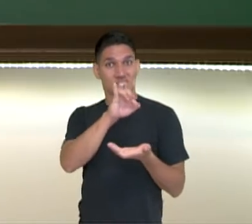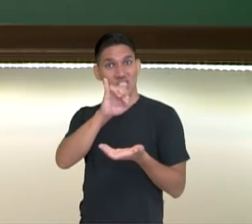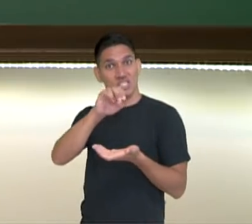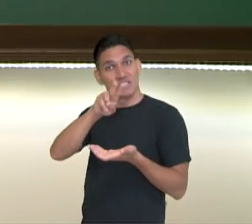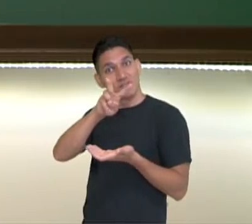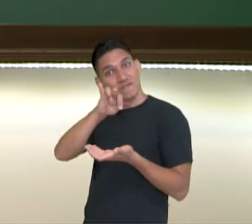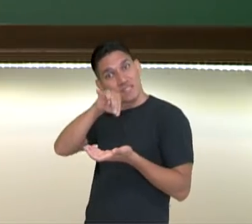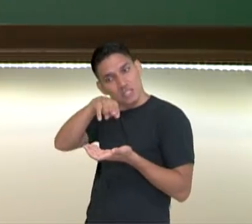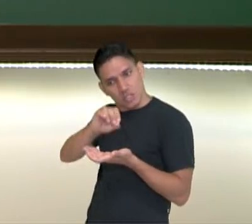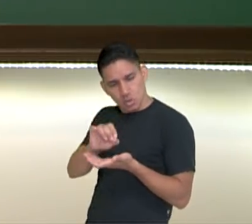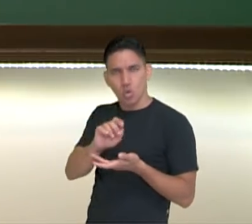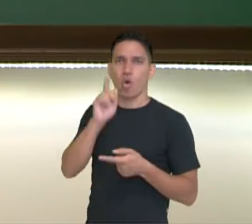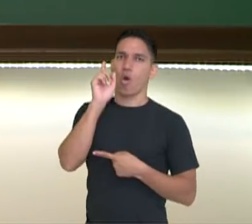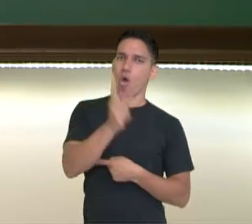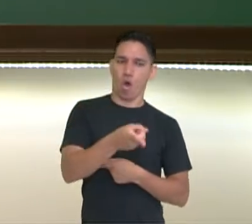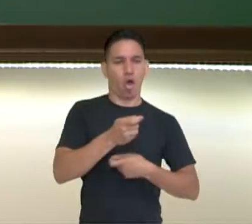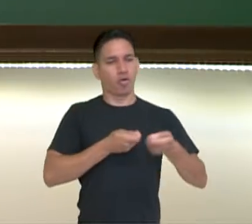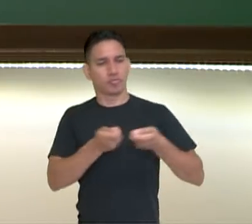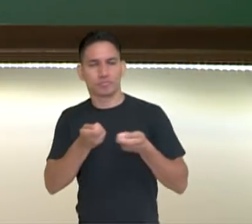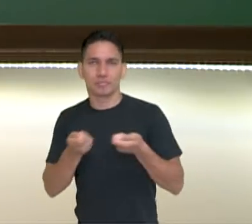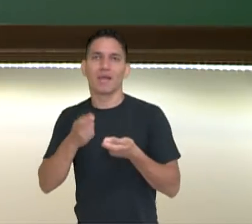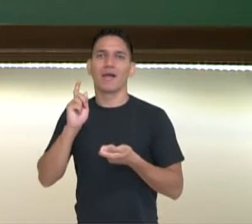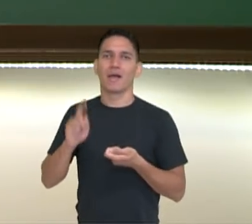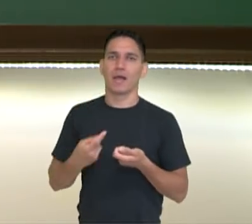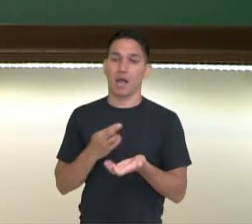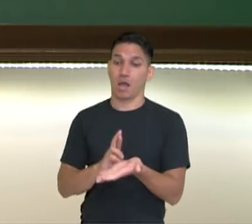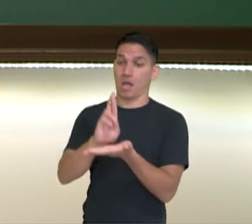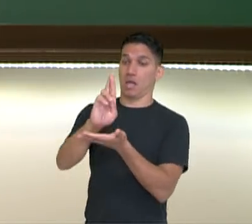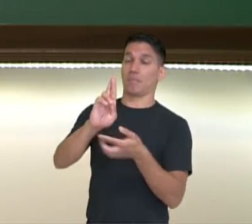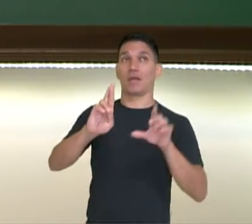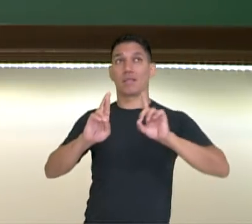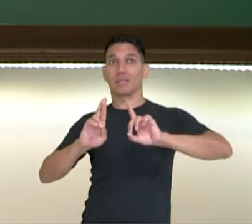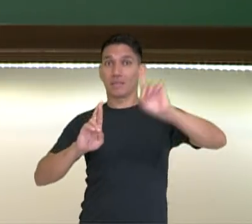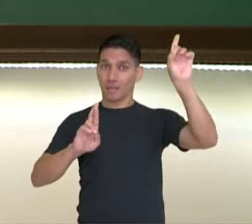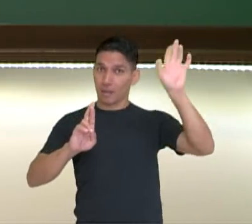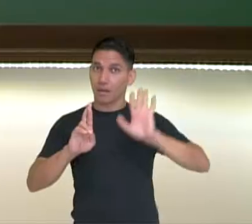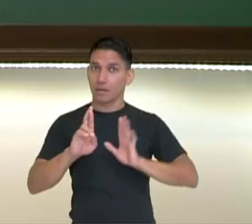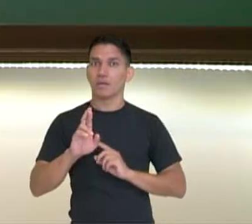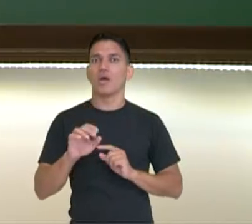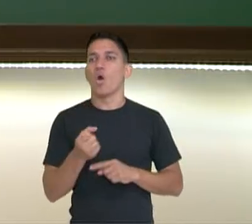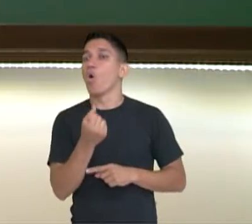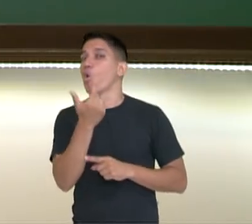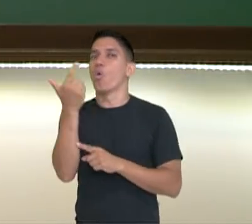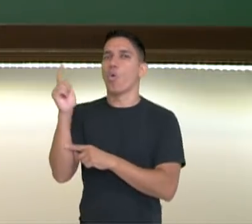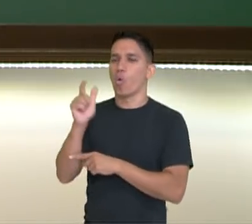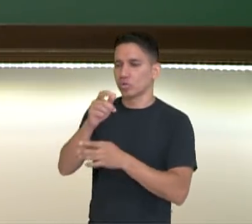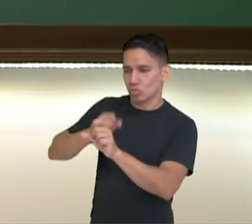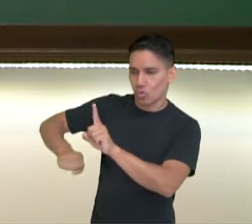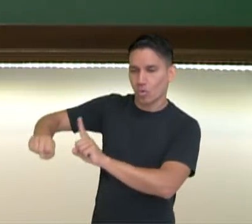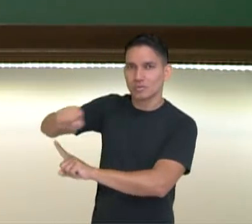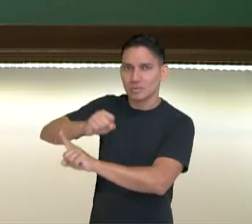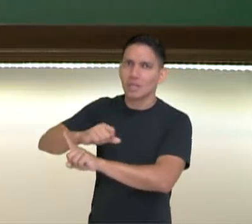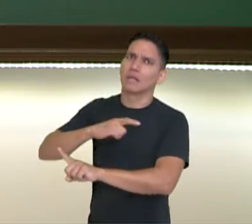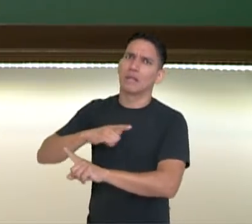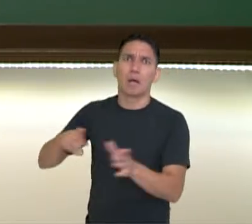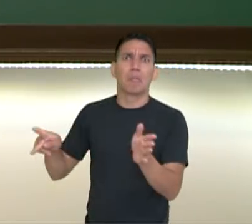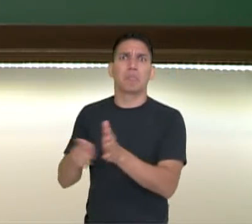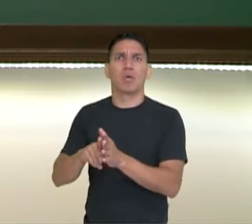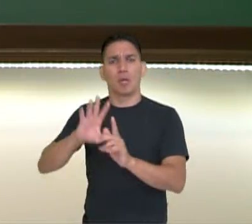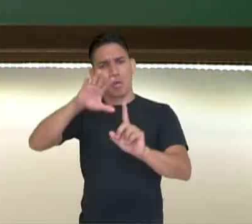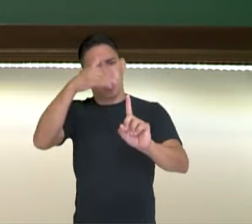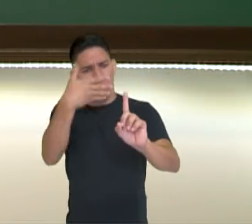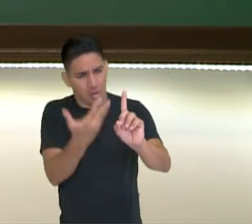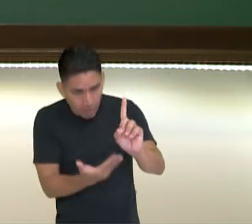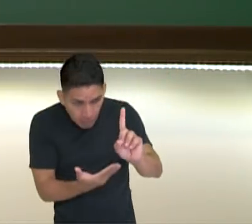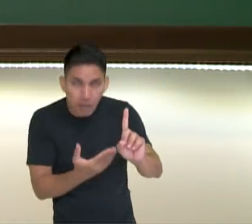ser alguém considerado um representante dos deuses, e outras você vai ter a própria divinização do governante,